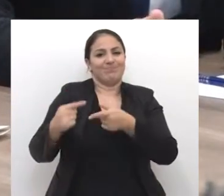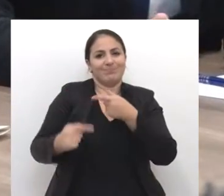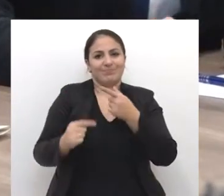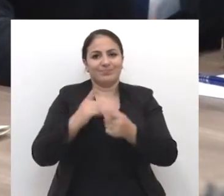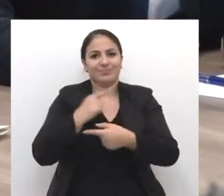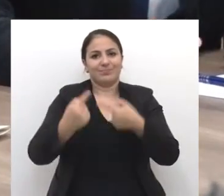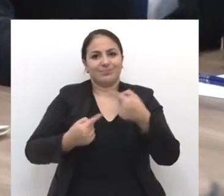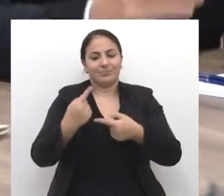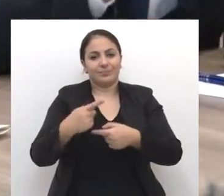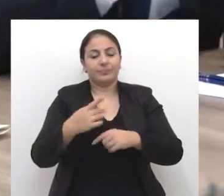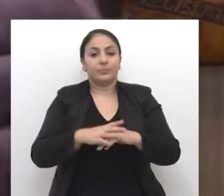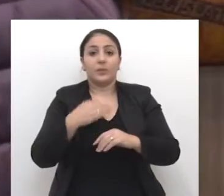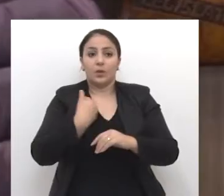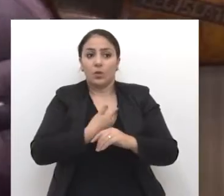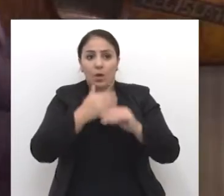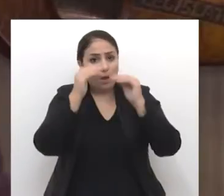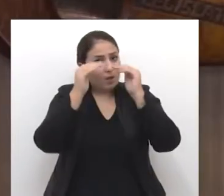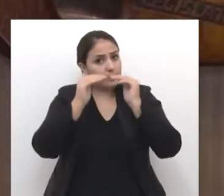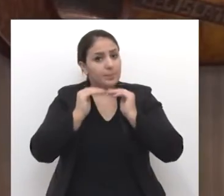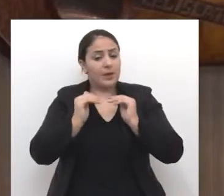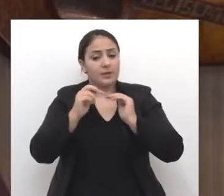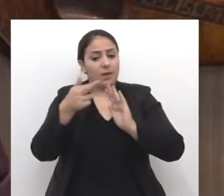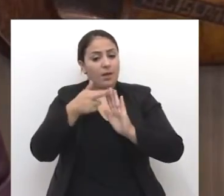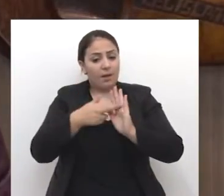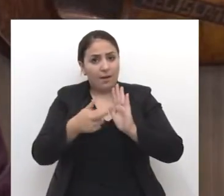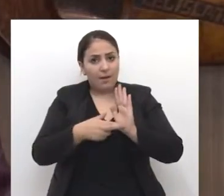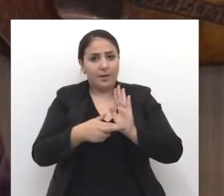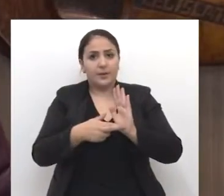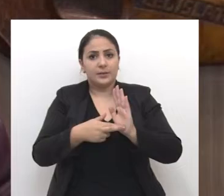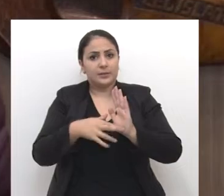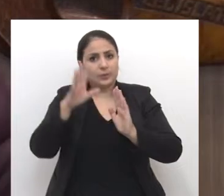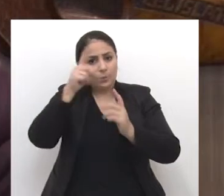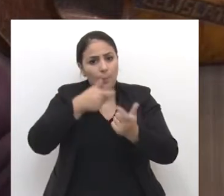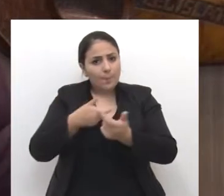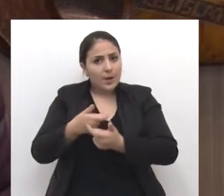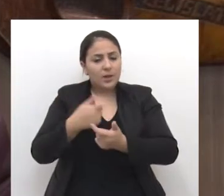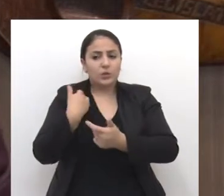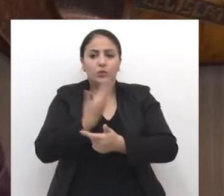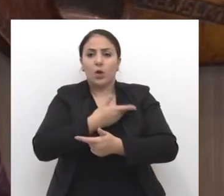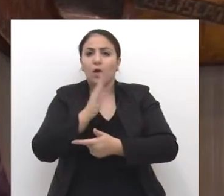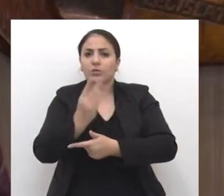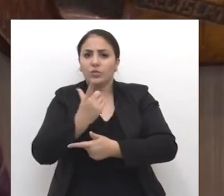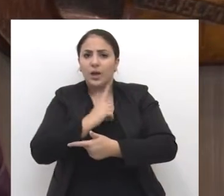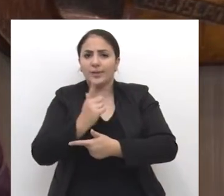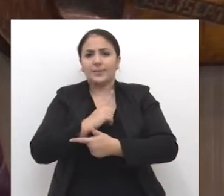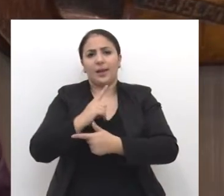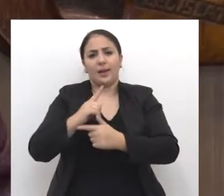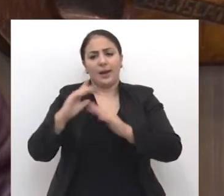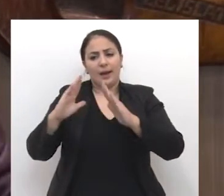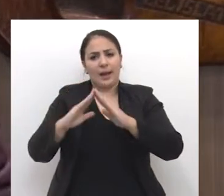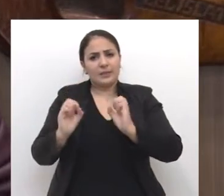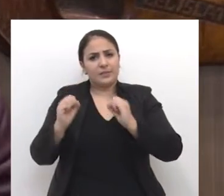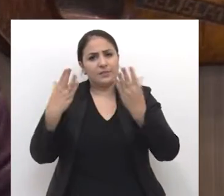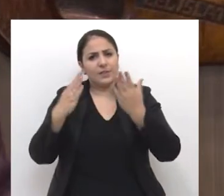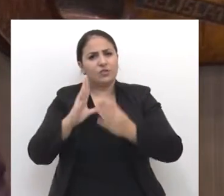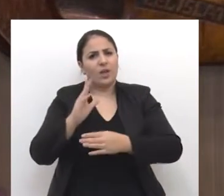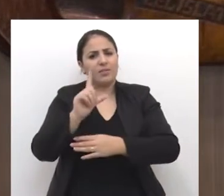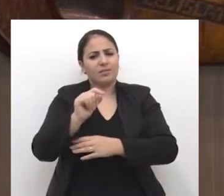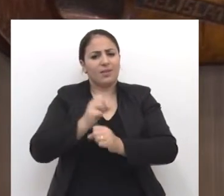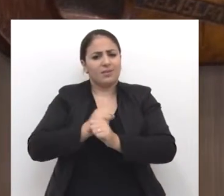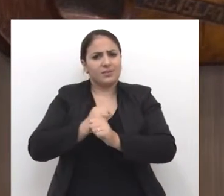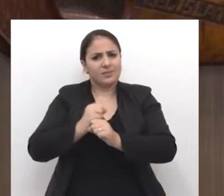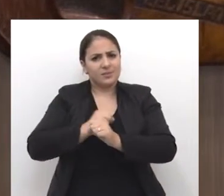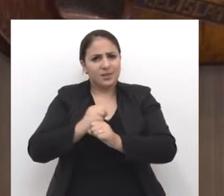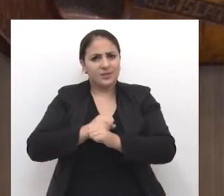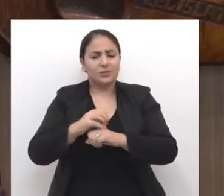que tramita na Câmara. A gente segue à risca as normas dos bombeiros. Nós temos casas já há 10 anos, nós estamos